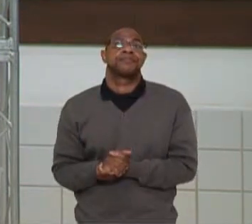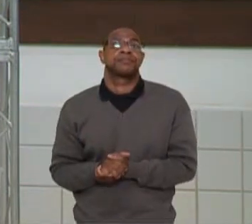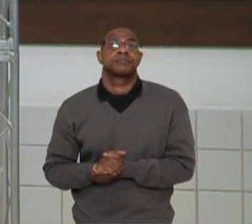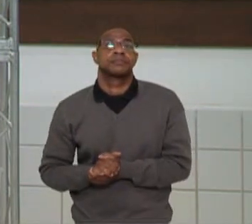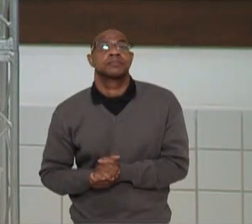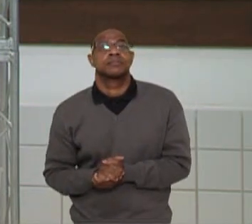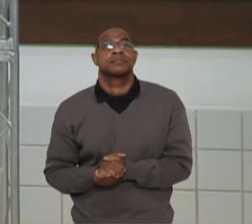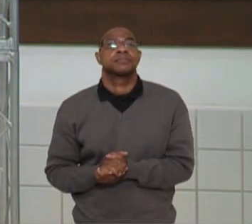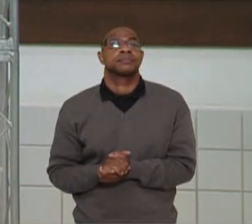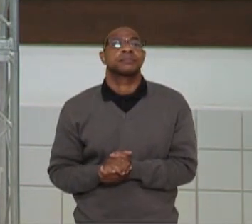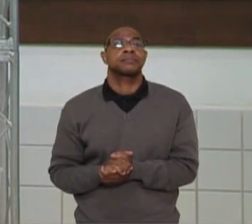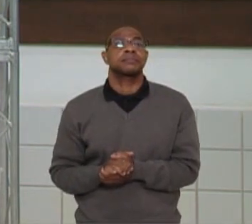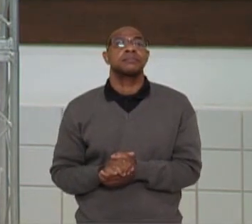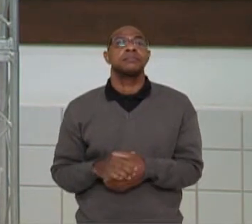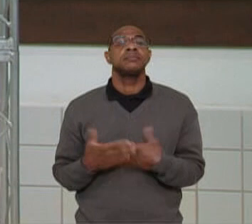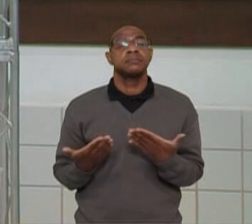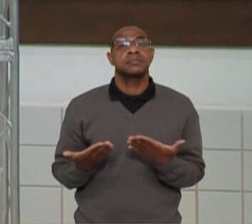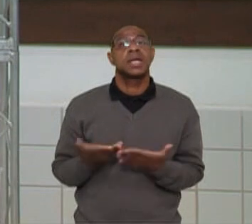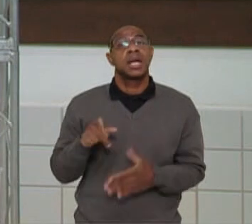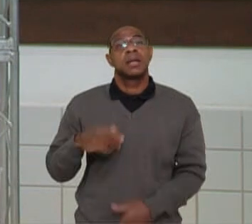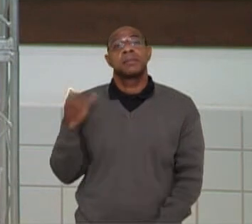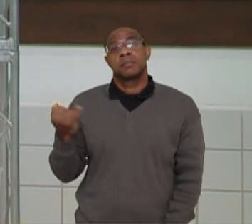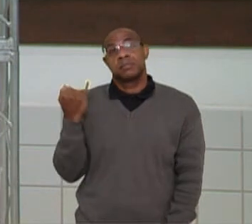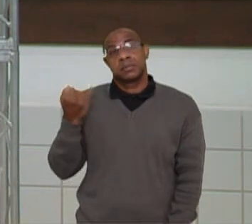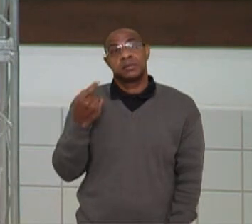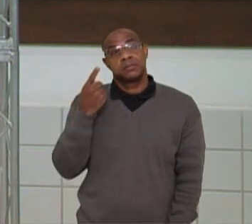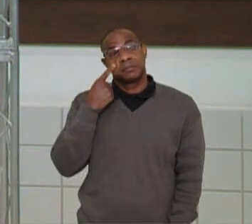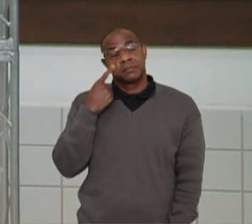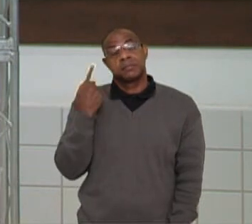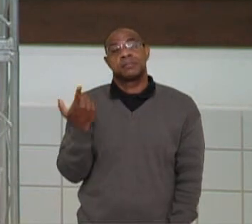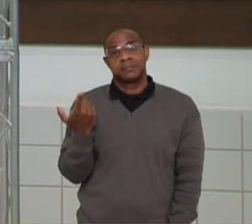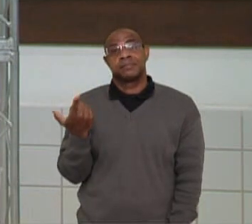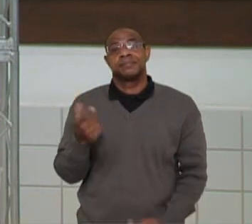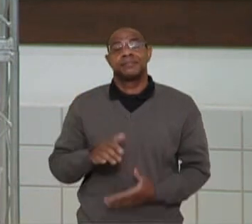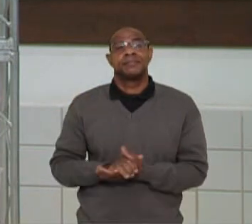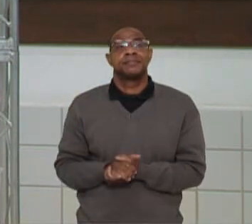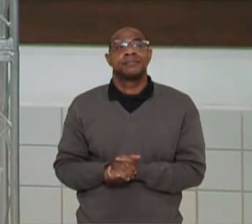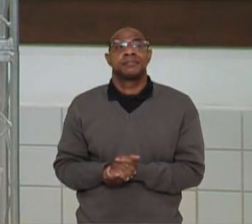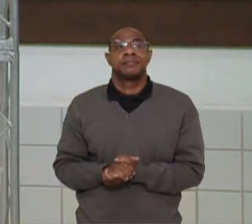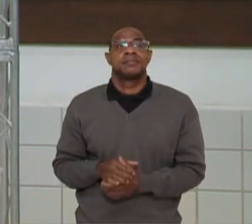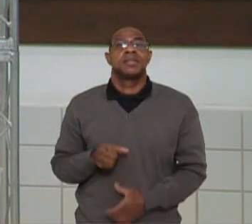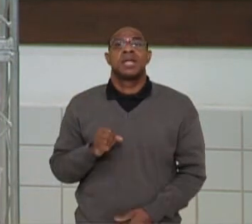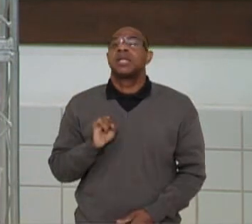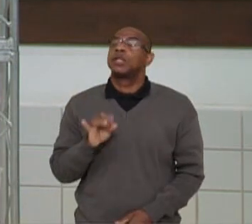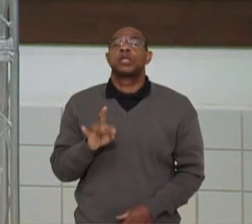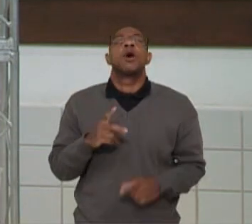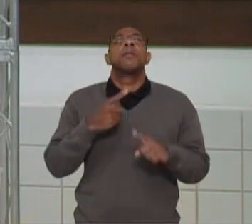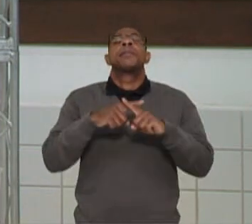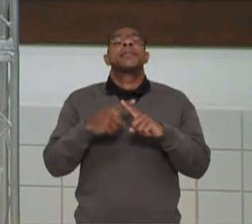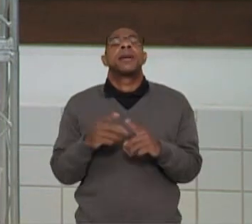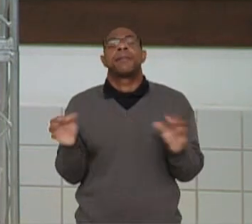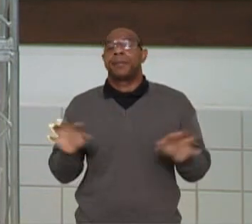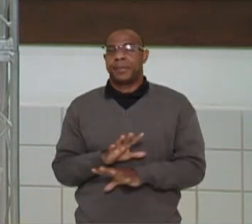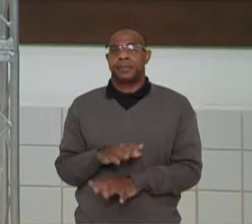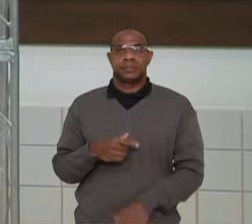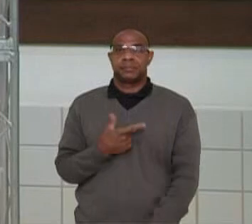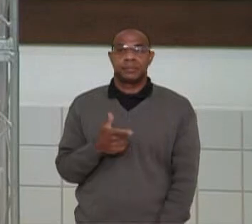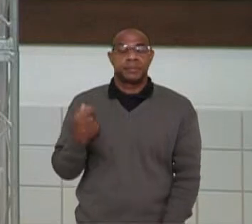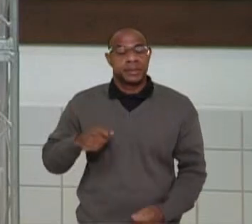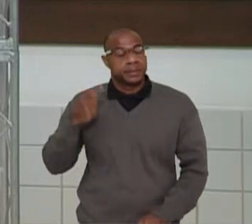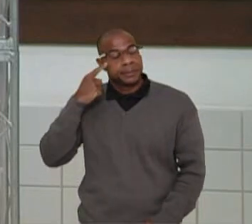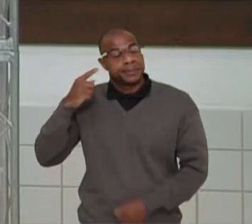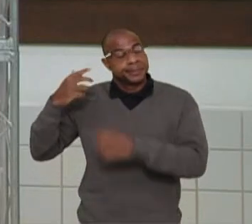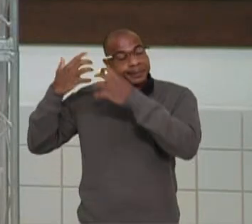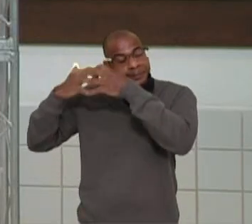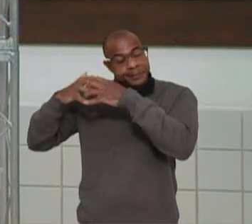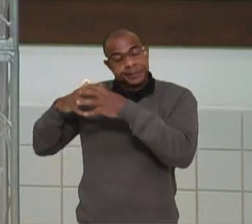que eu tenho ali, né? Então, sempre é importante estar analisando a situação que eu tenho, tá? Não é só, eu vou multiplicar lá e pronto. Não, tem que pensar um pouquinho.